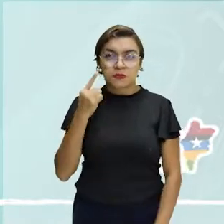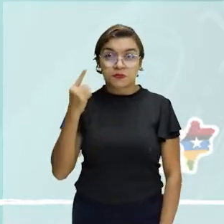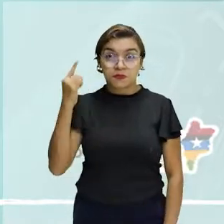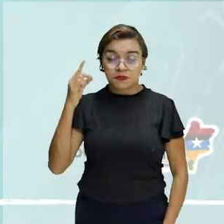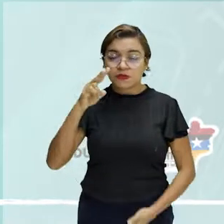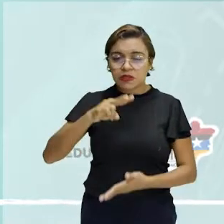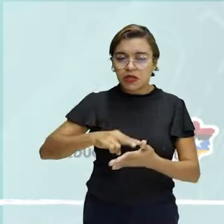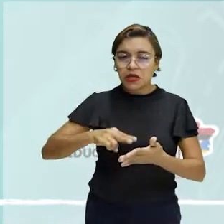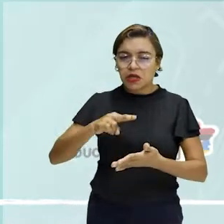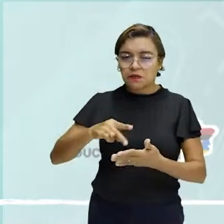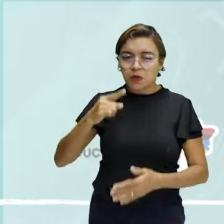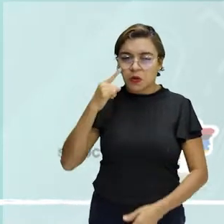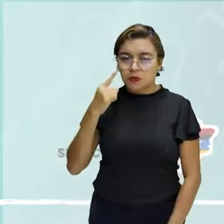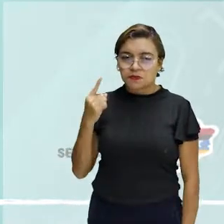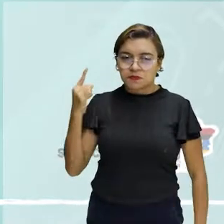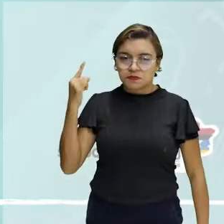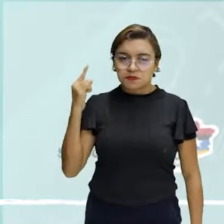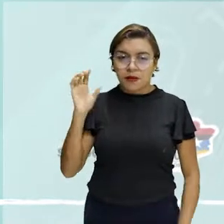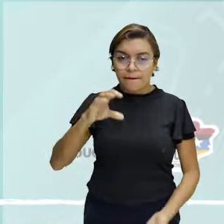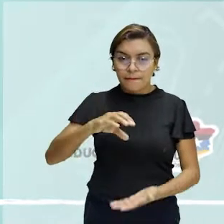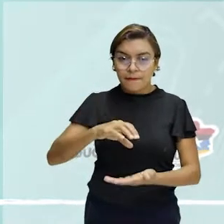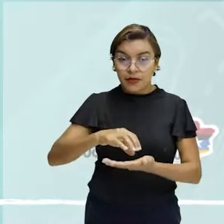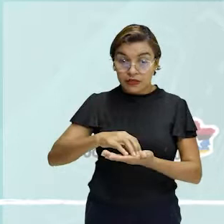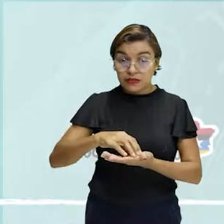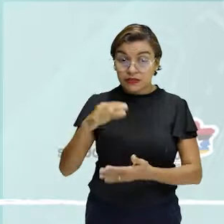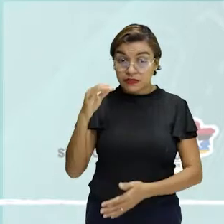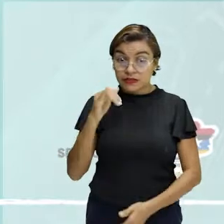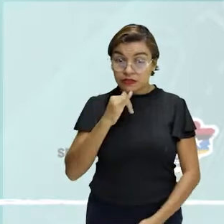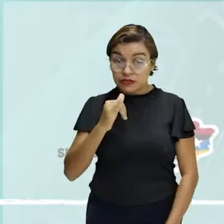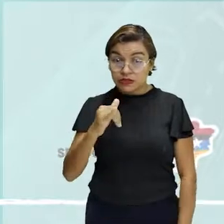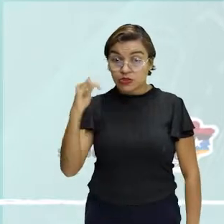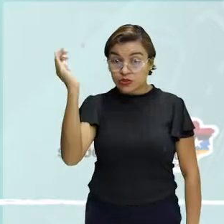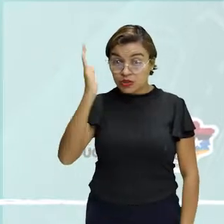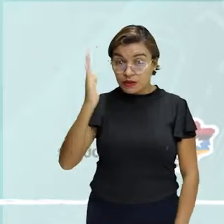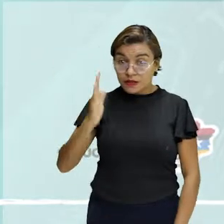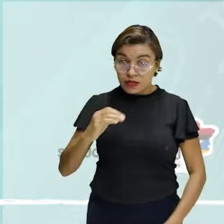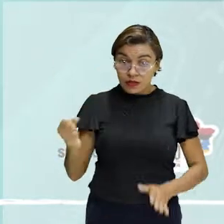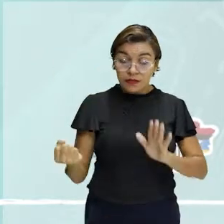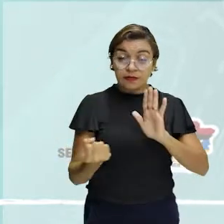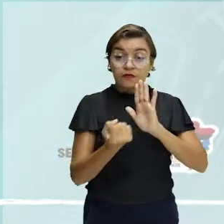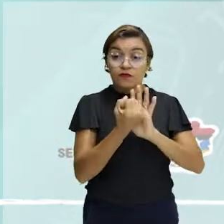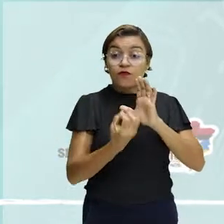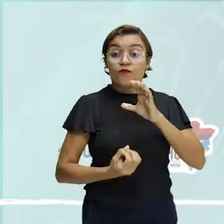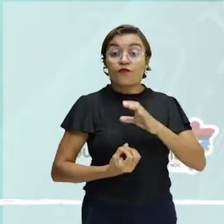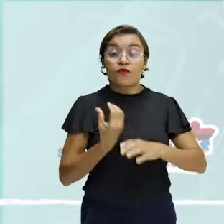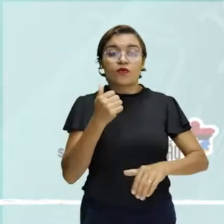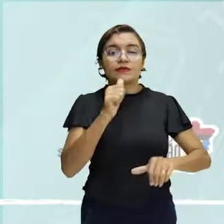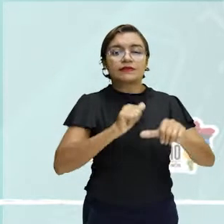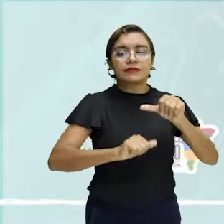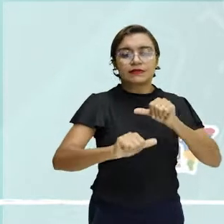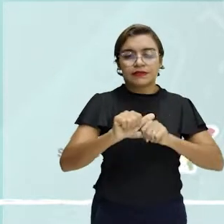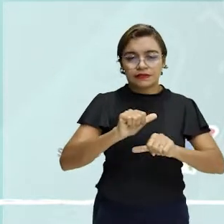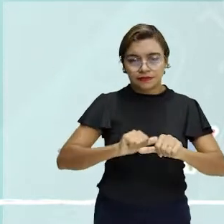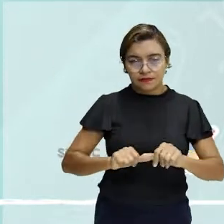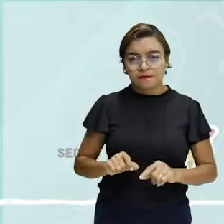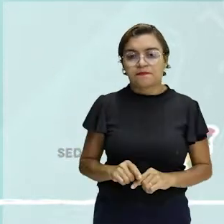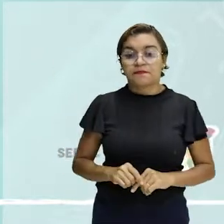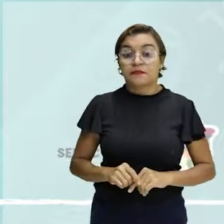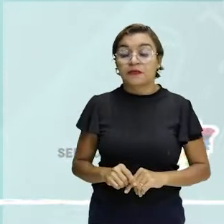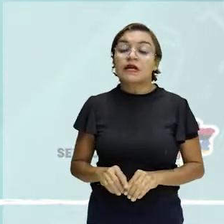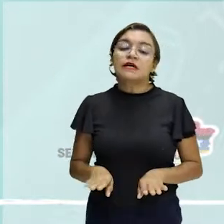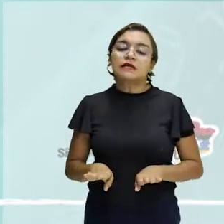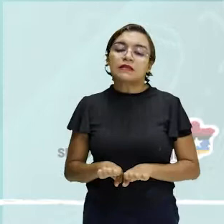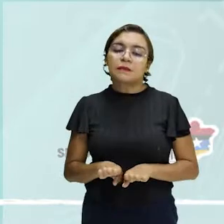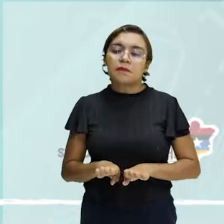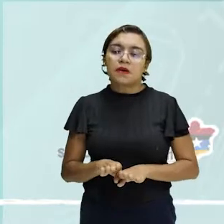matriz energética brasileira é marcada pelo uso de fontes renováveis. Tá? Contudo, ainda há no